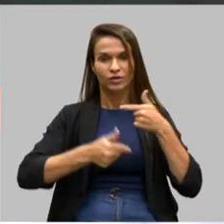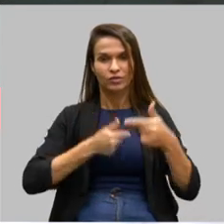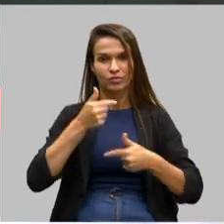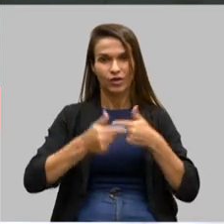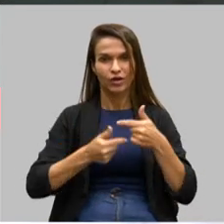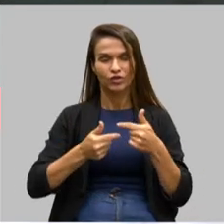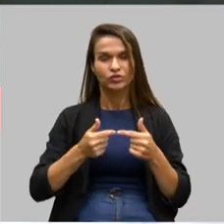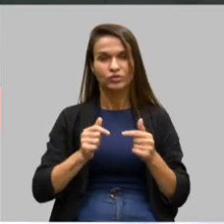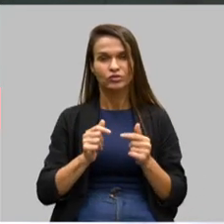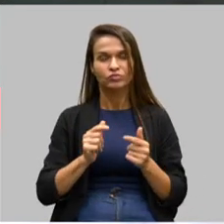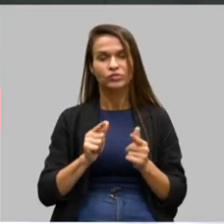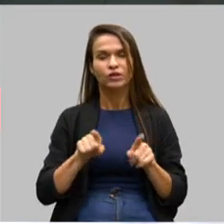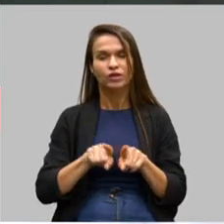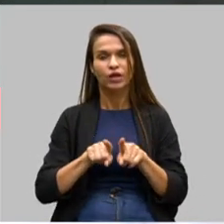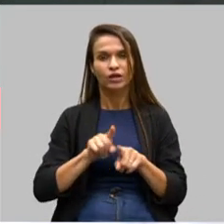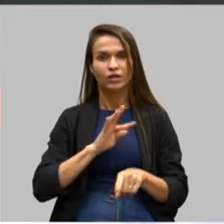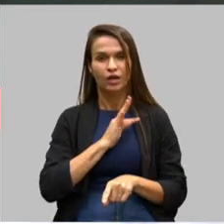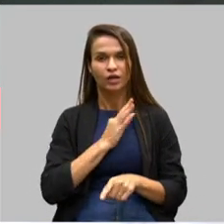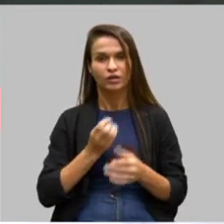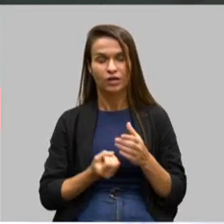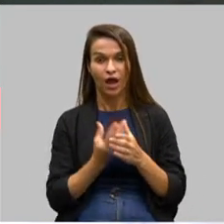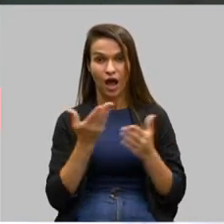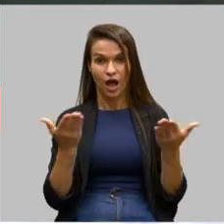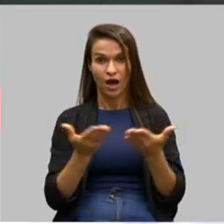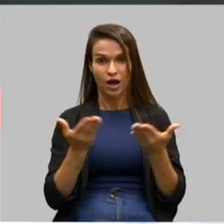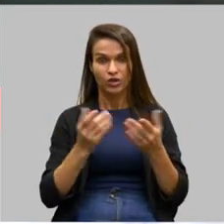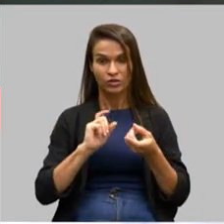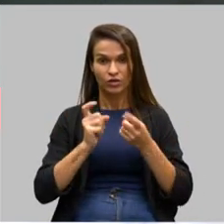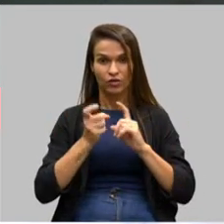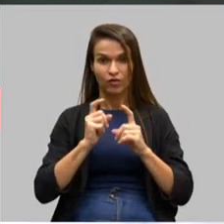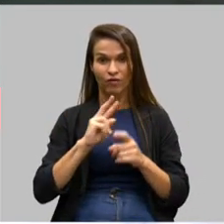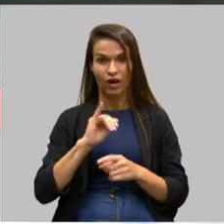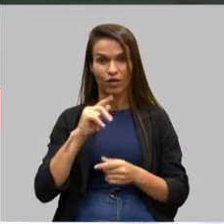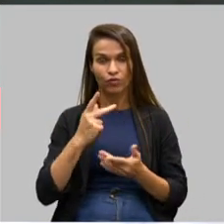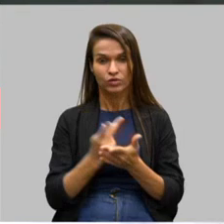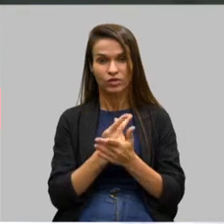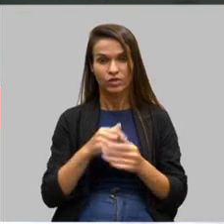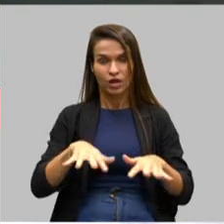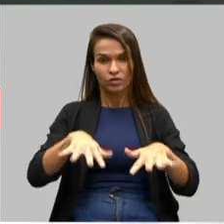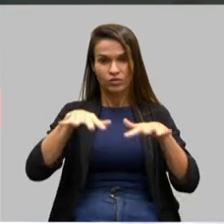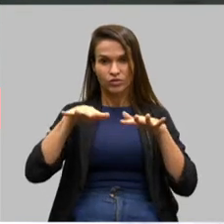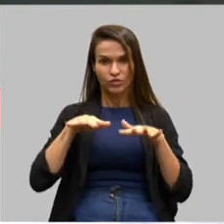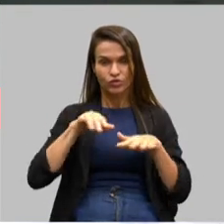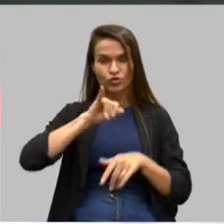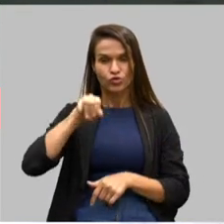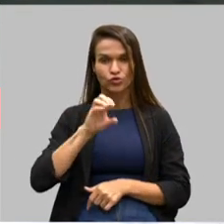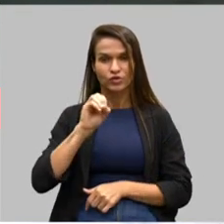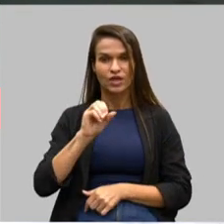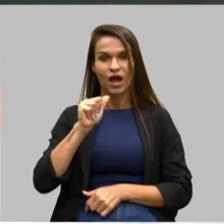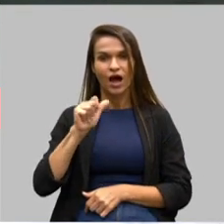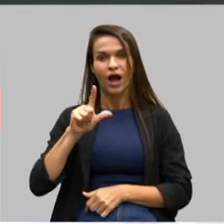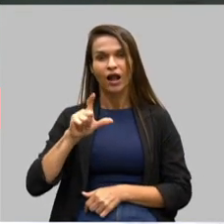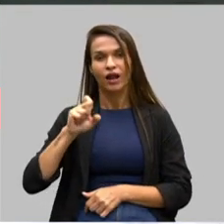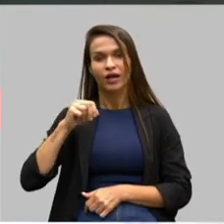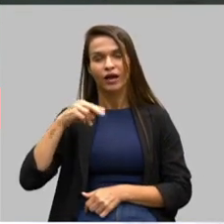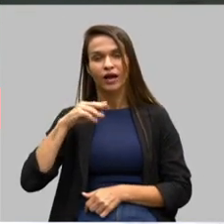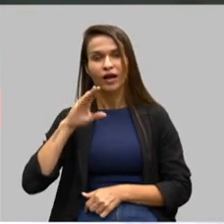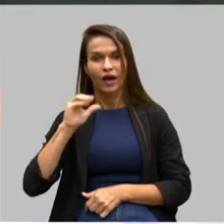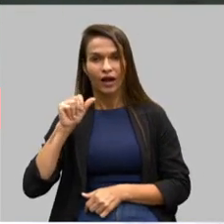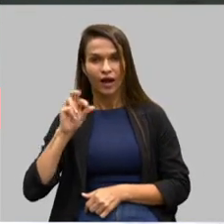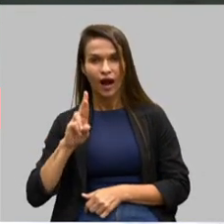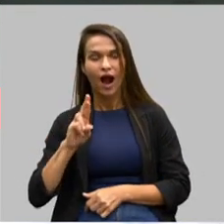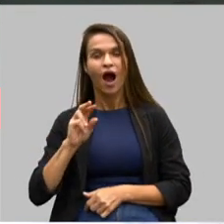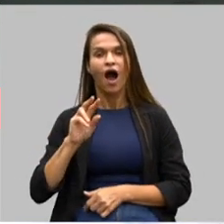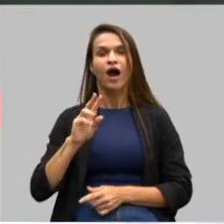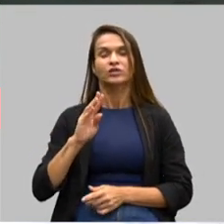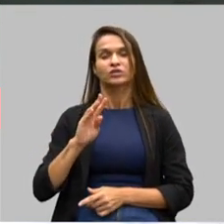técnico que lançamos agora. Essa reunião vai acontecer no auditório de Alencar, logo mais às 14 horas. Portanto, a presidência